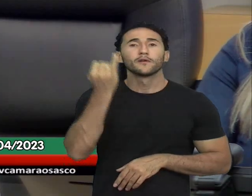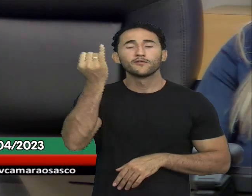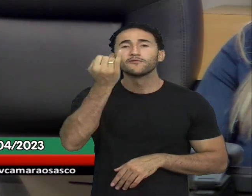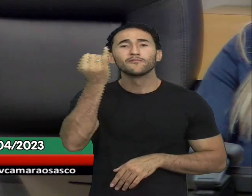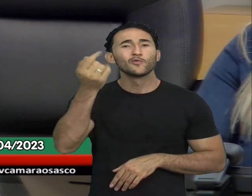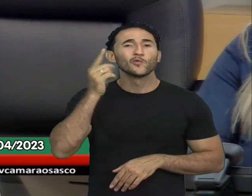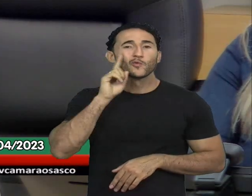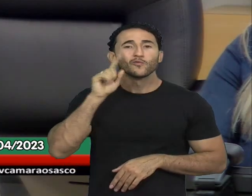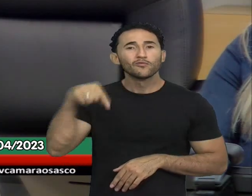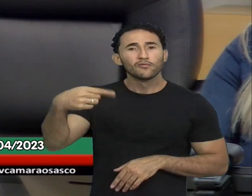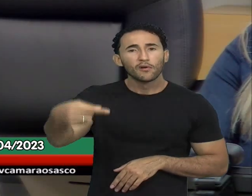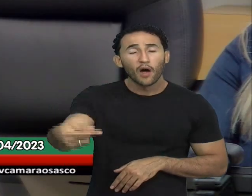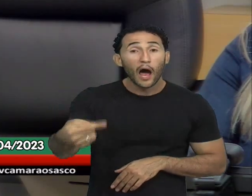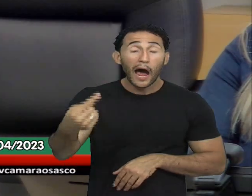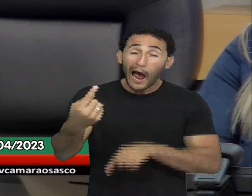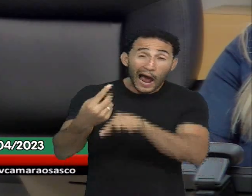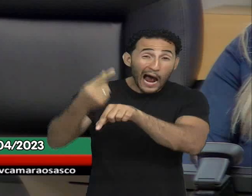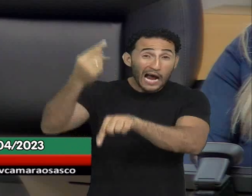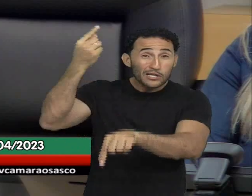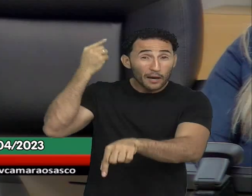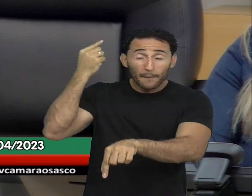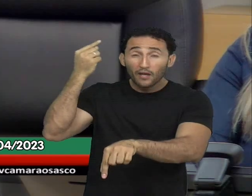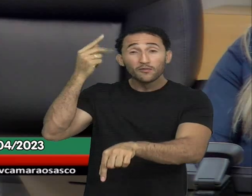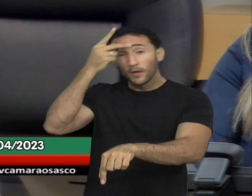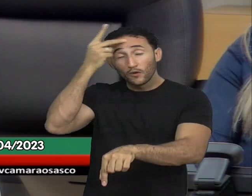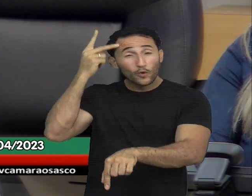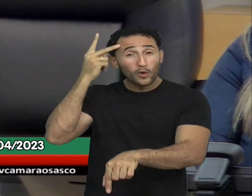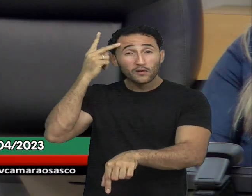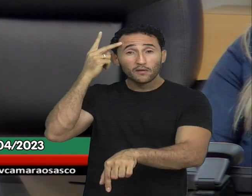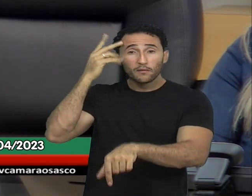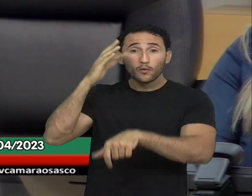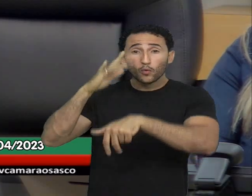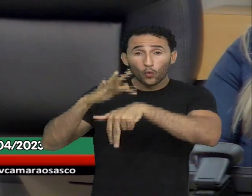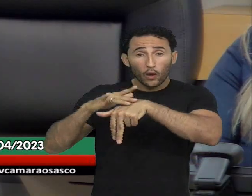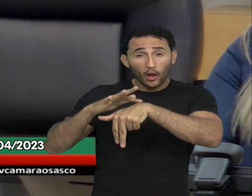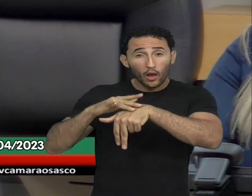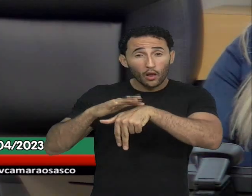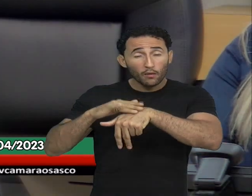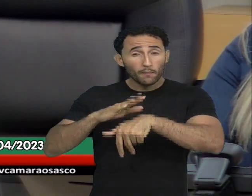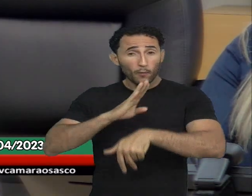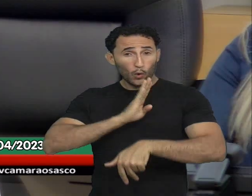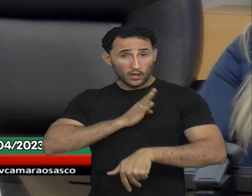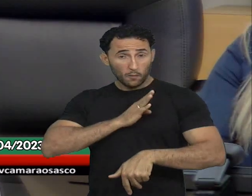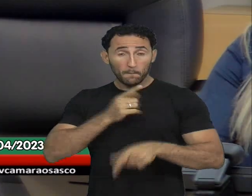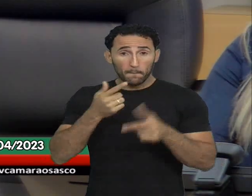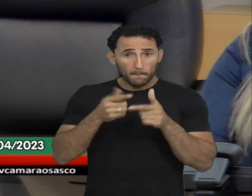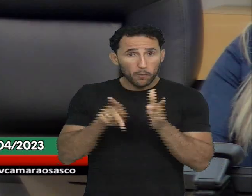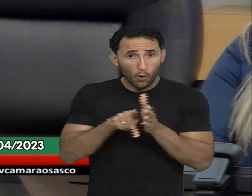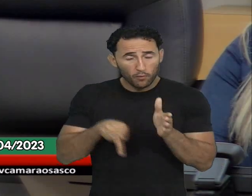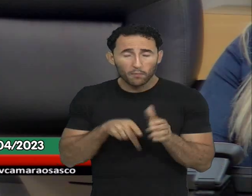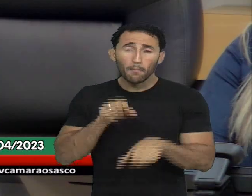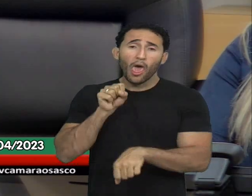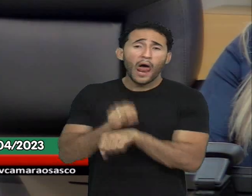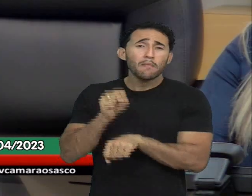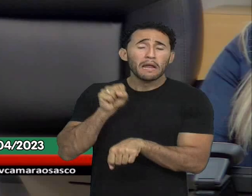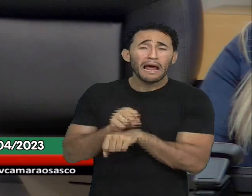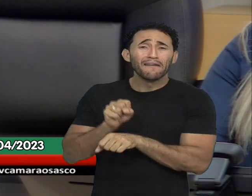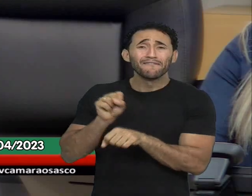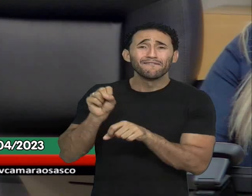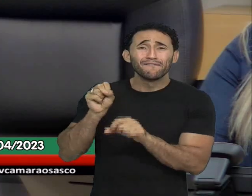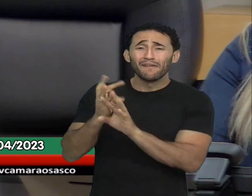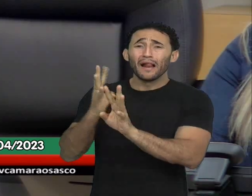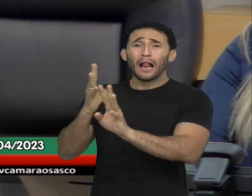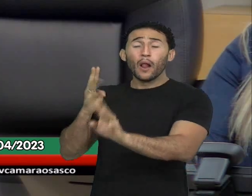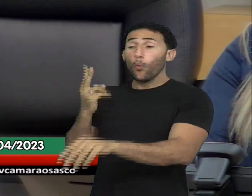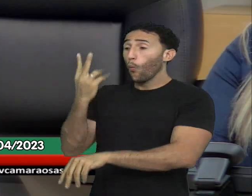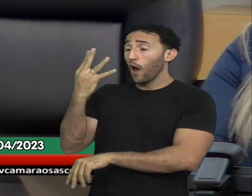Os pacientes, anteriormente, eles ficavam internados cerca de 40 dias, aguardando a regulação, e hoje a gente